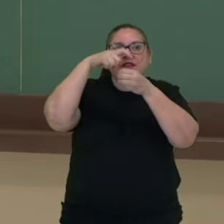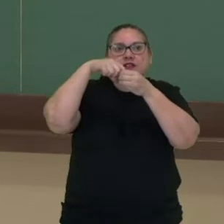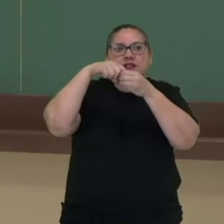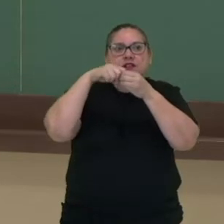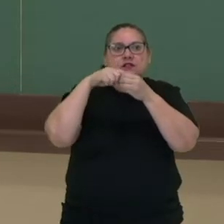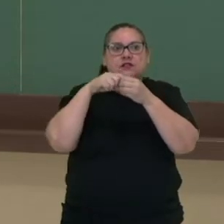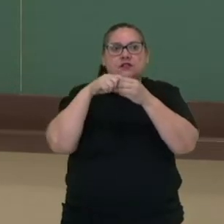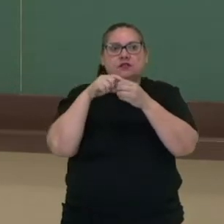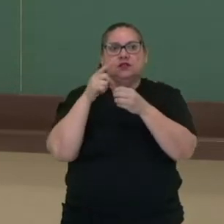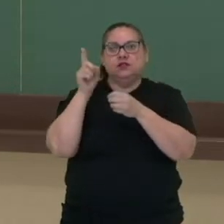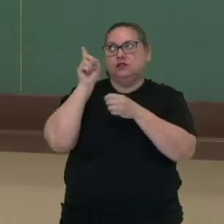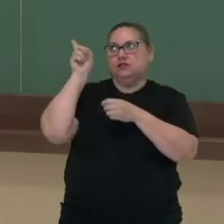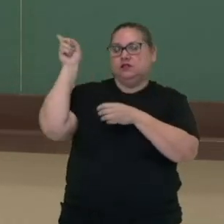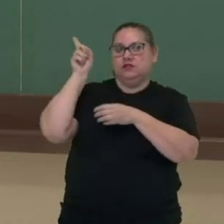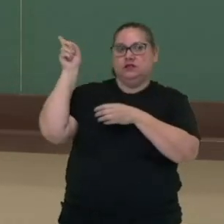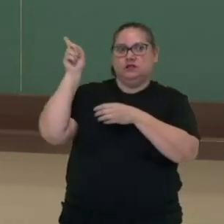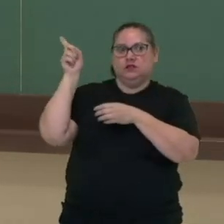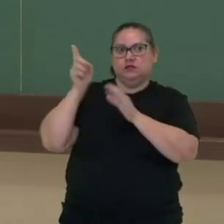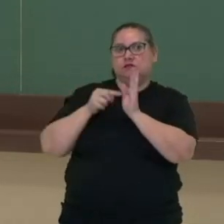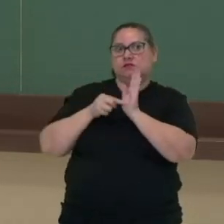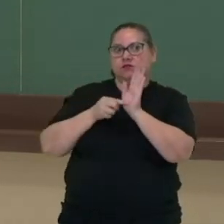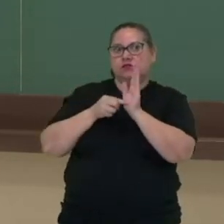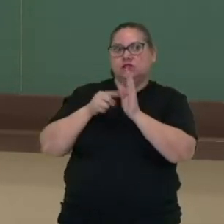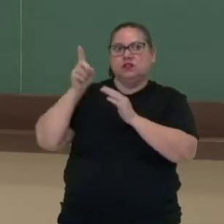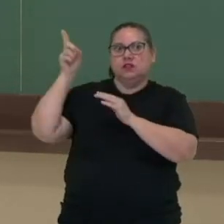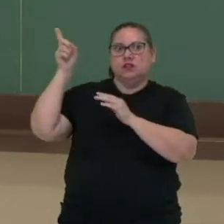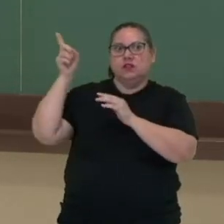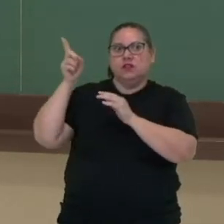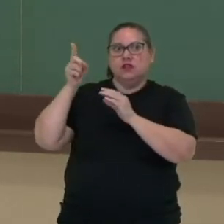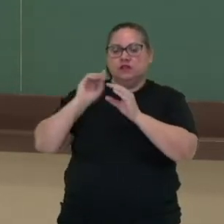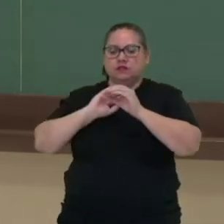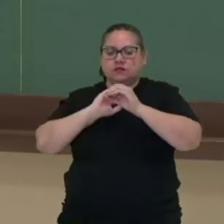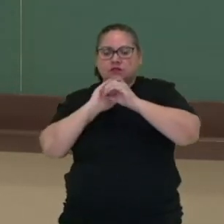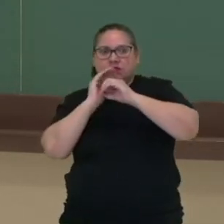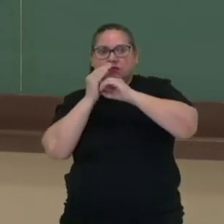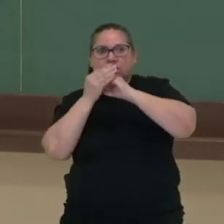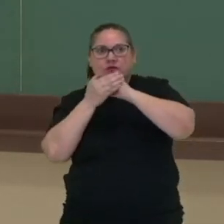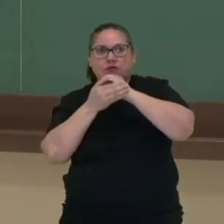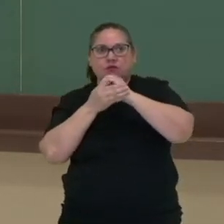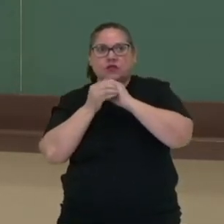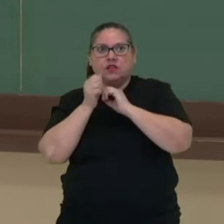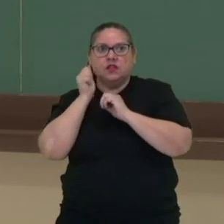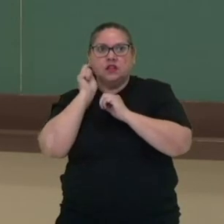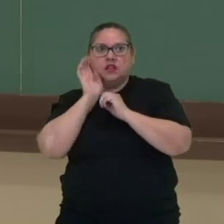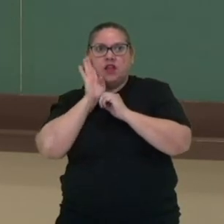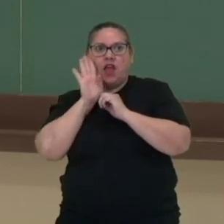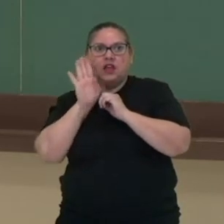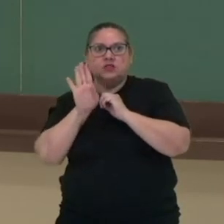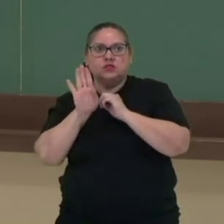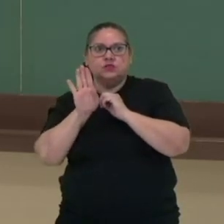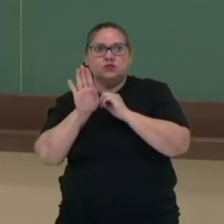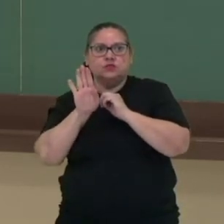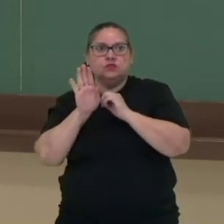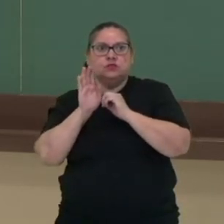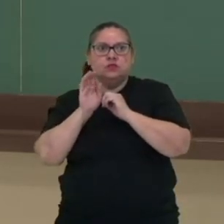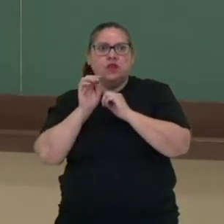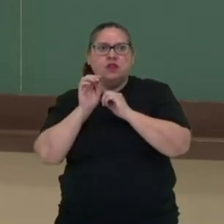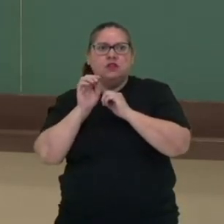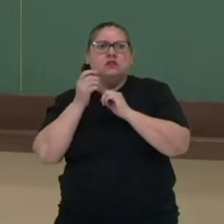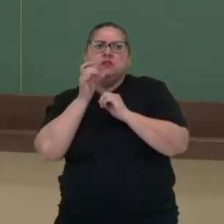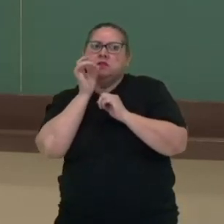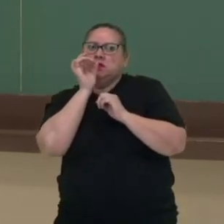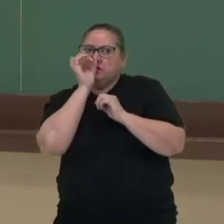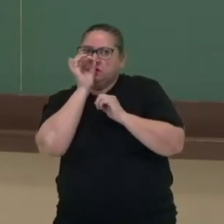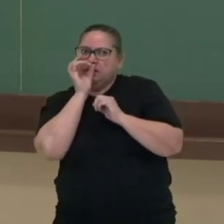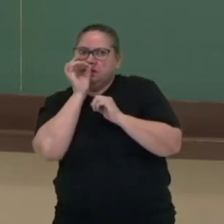nesta imagem, né, representativa, esta parte em azul é a cápsula, azul, verdinho,